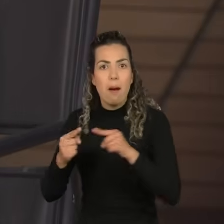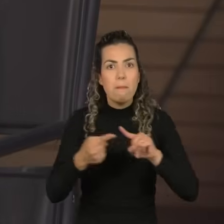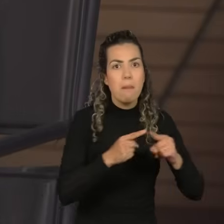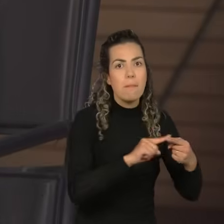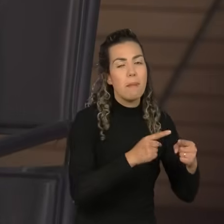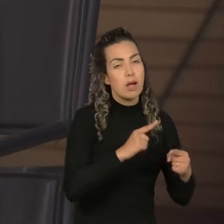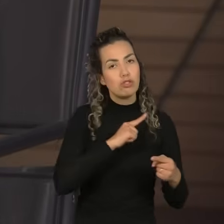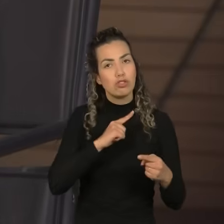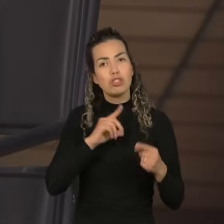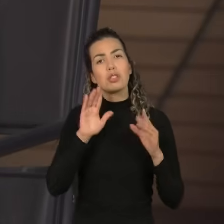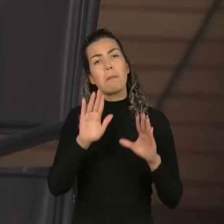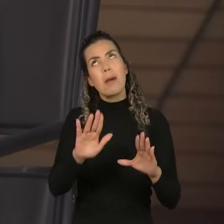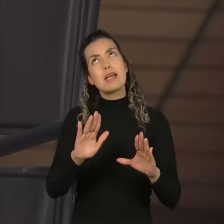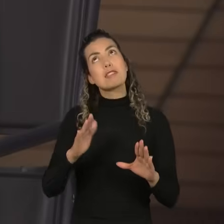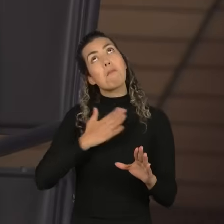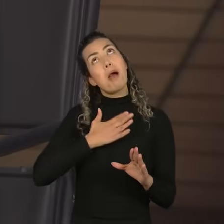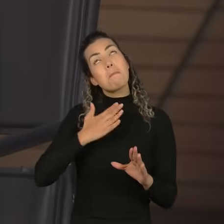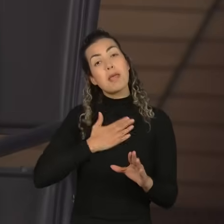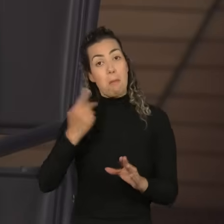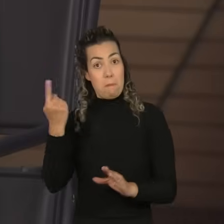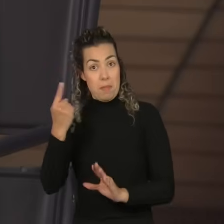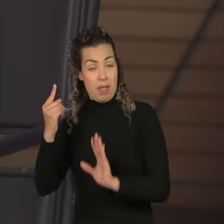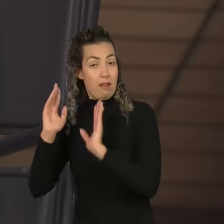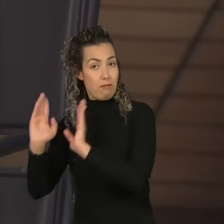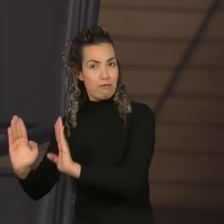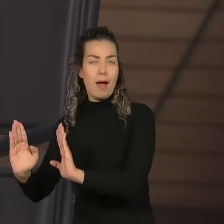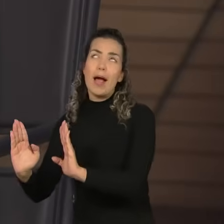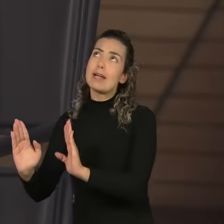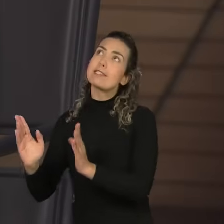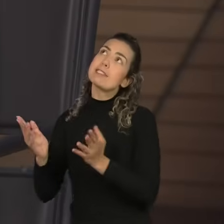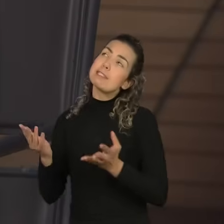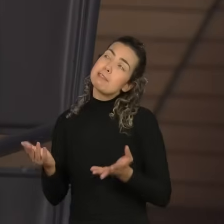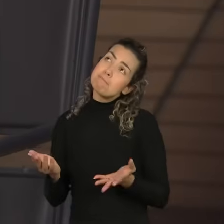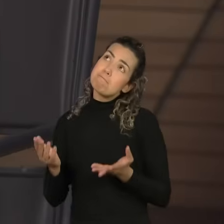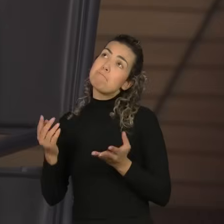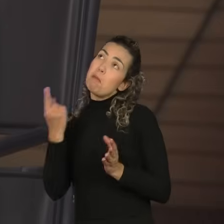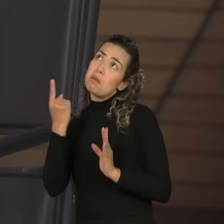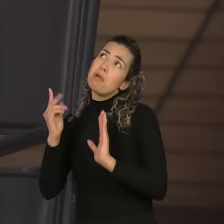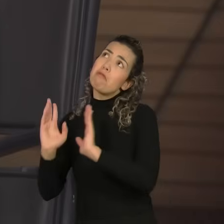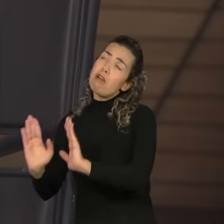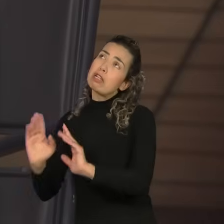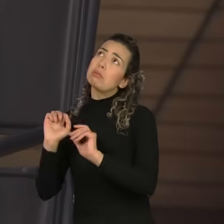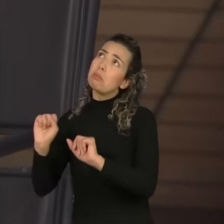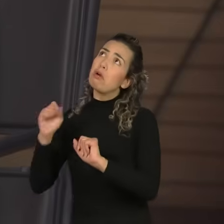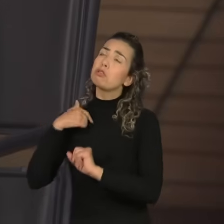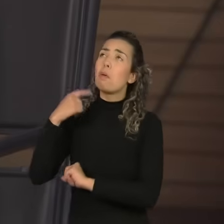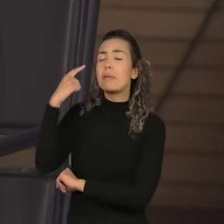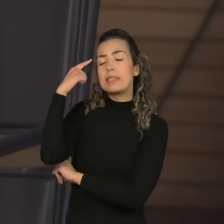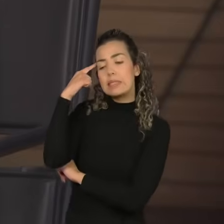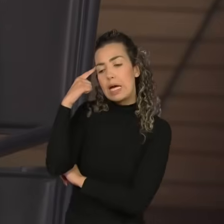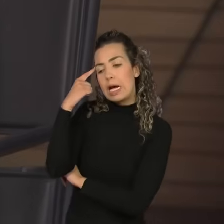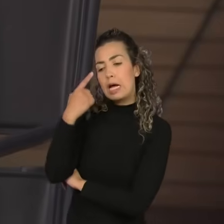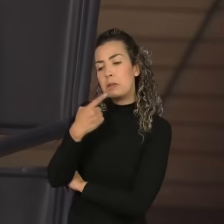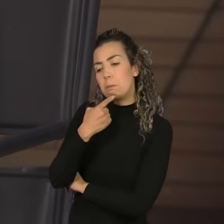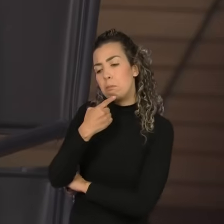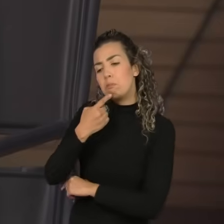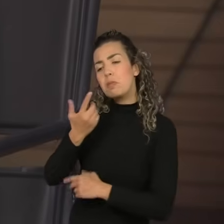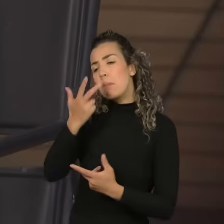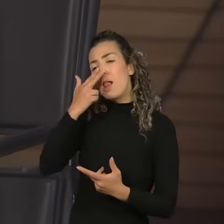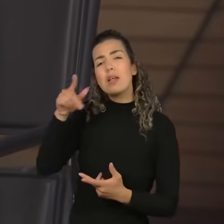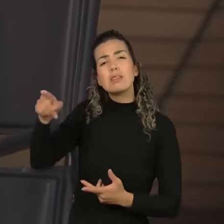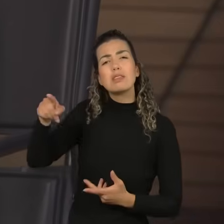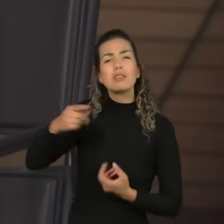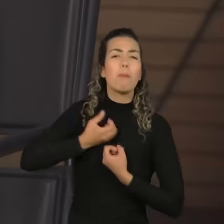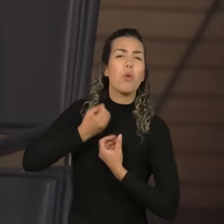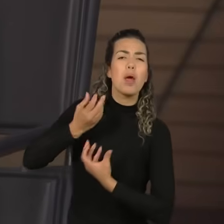primeira fase dele é uma fase que a gente poderia pensar assim, um pouco de uma poética um pouco mais ingênua,